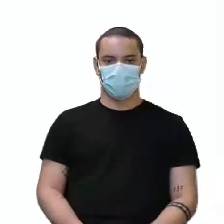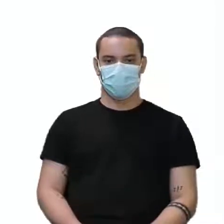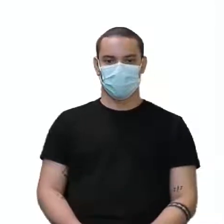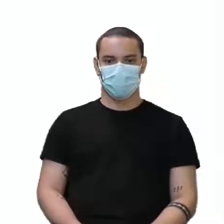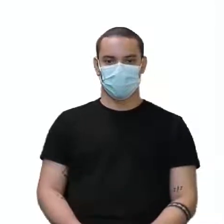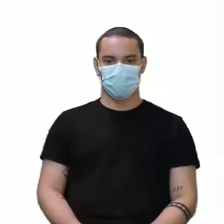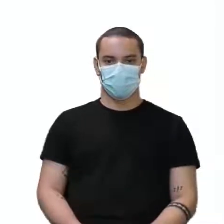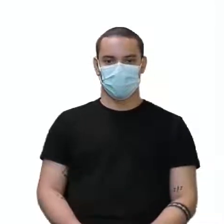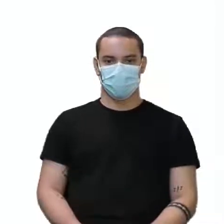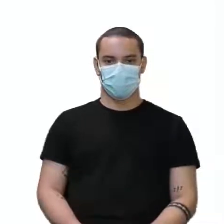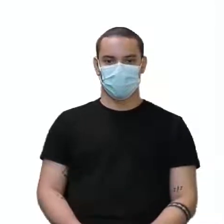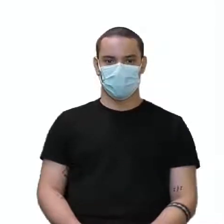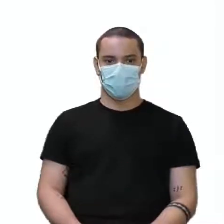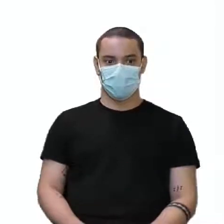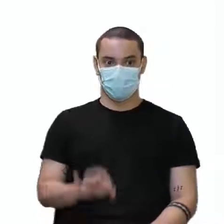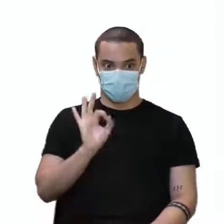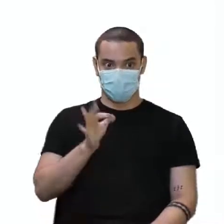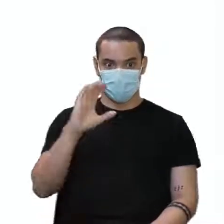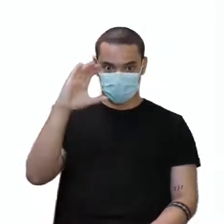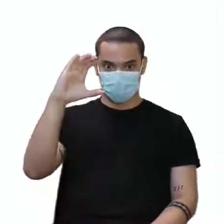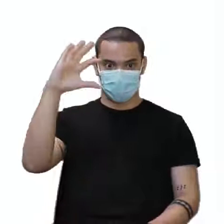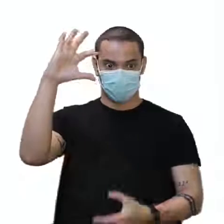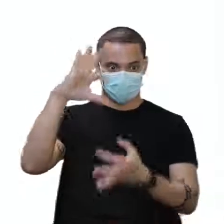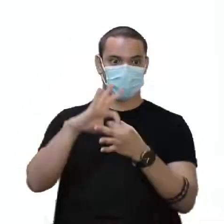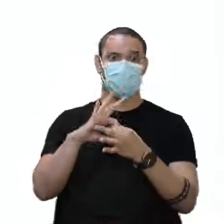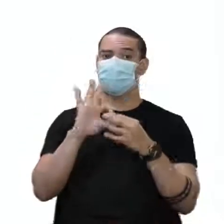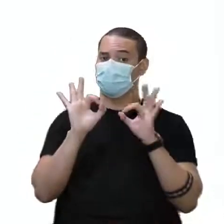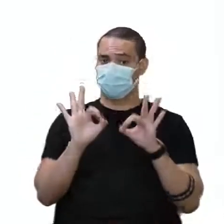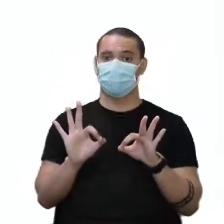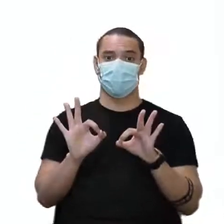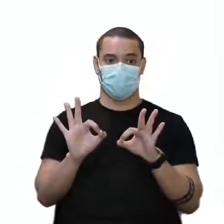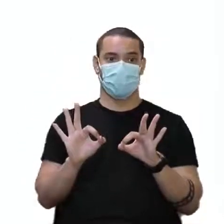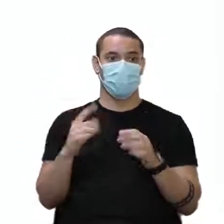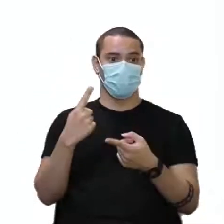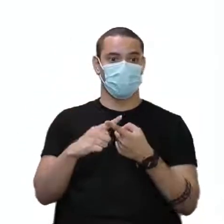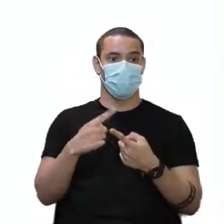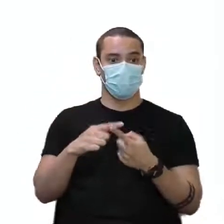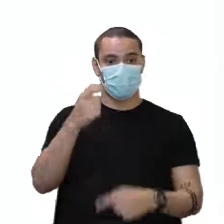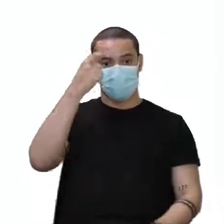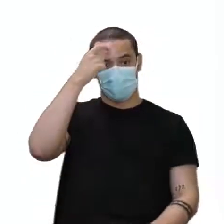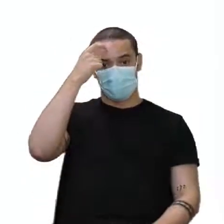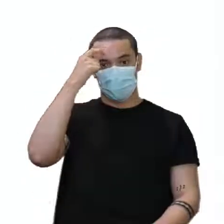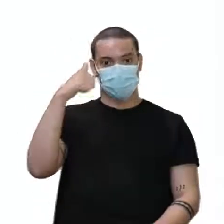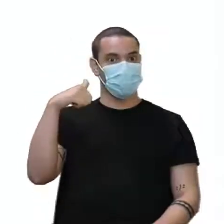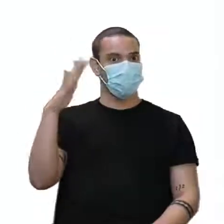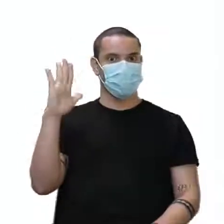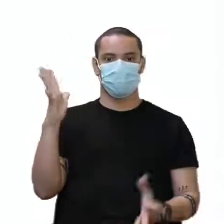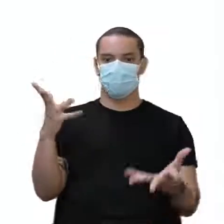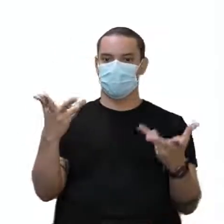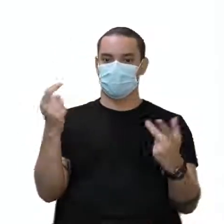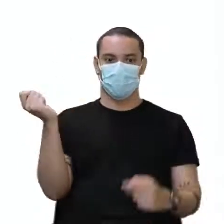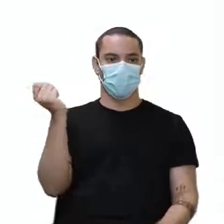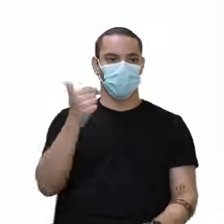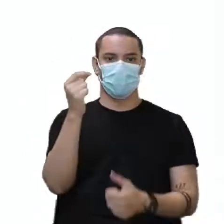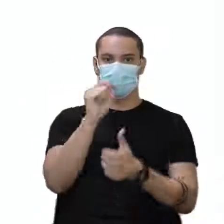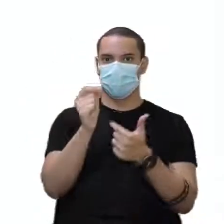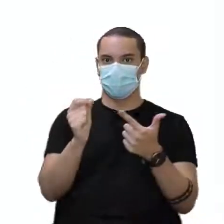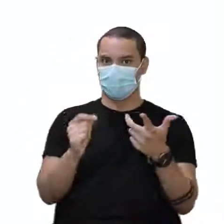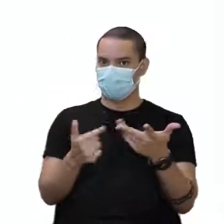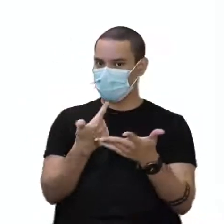sacred of all property. Quase não sai. Então, aqui é a letra C. A consciência é a mais sagrada de todas as